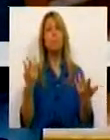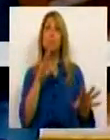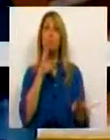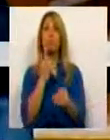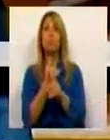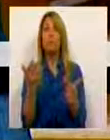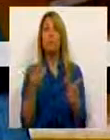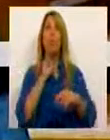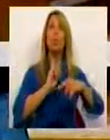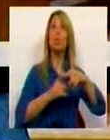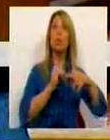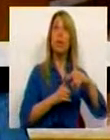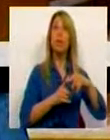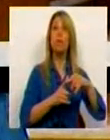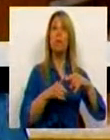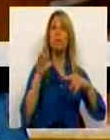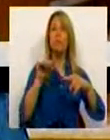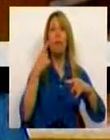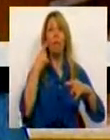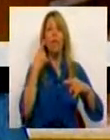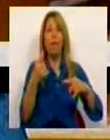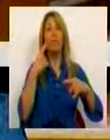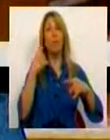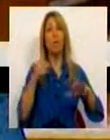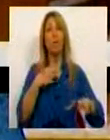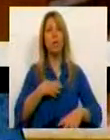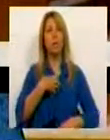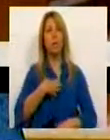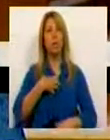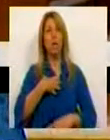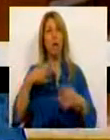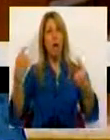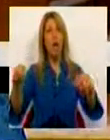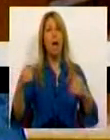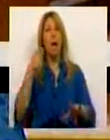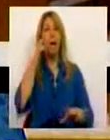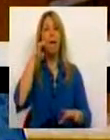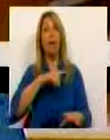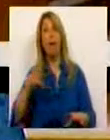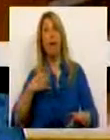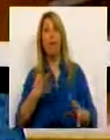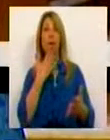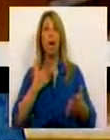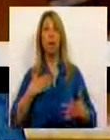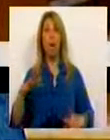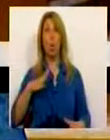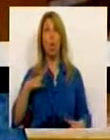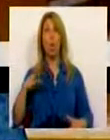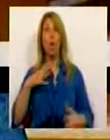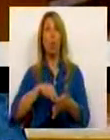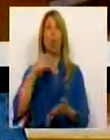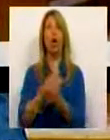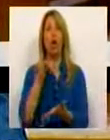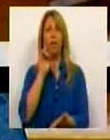o sucesso mede-se também pelo rancor de quem procura atemorizar-nos e derrotar os nossos